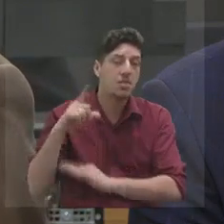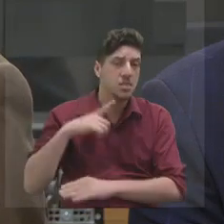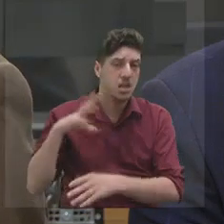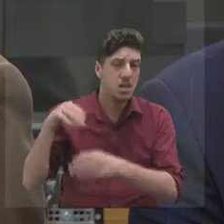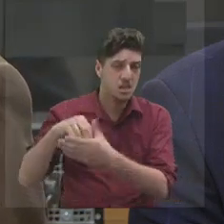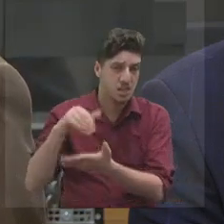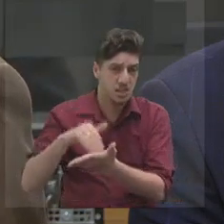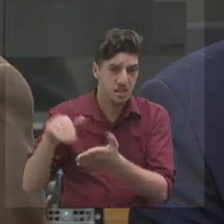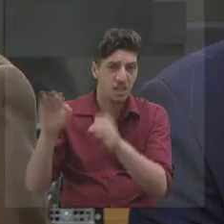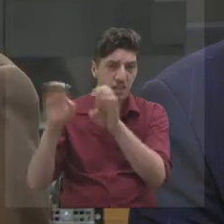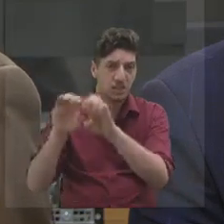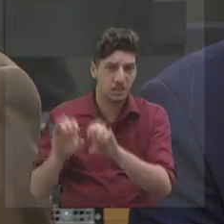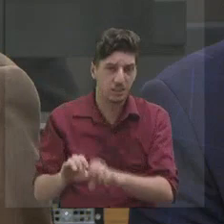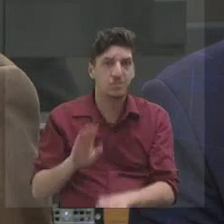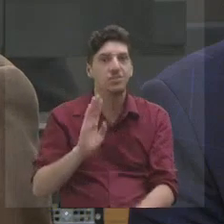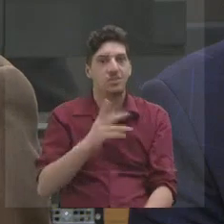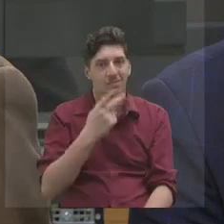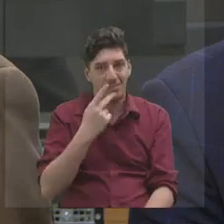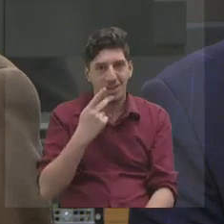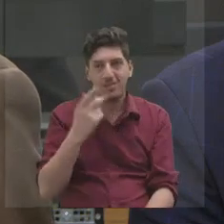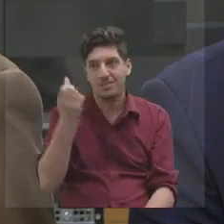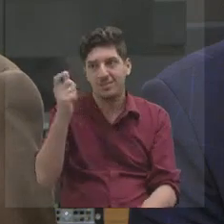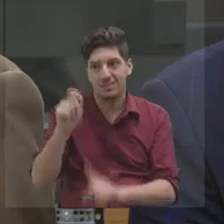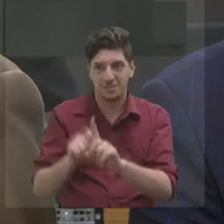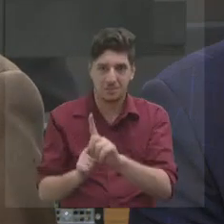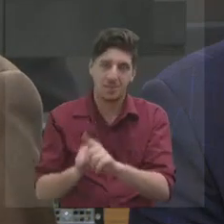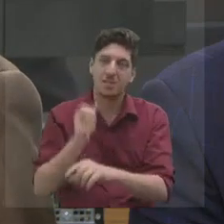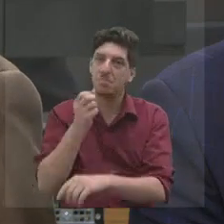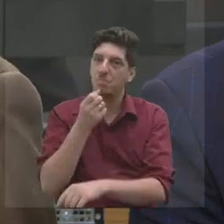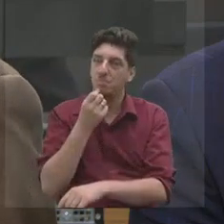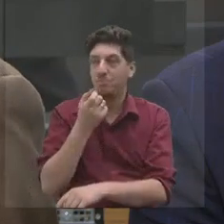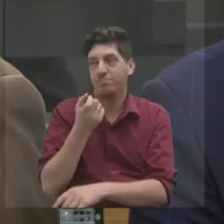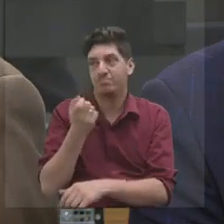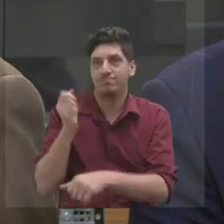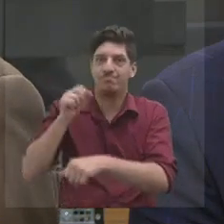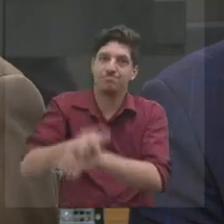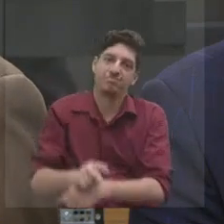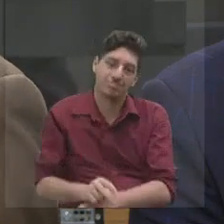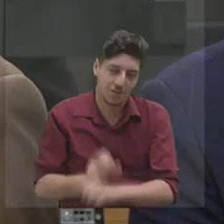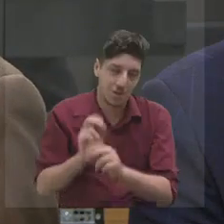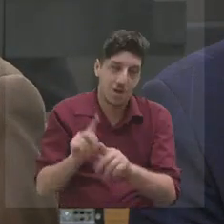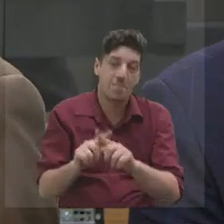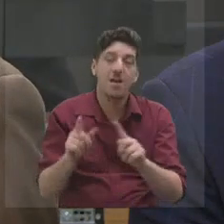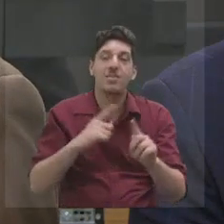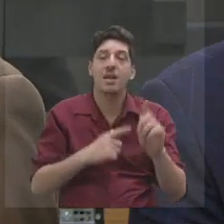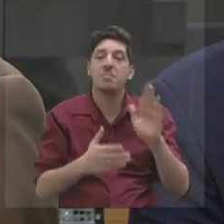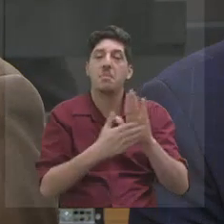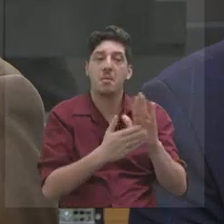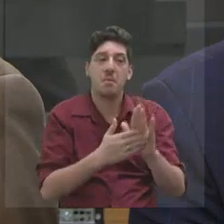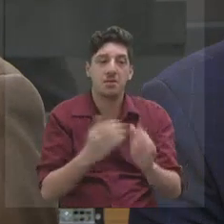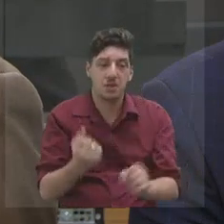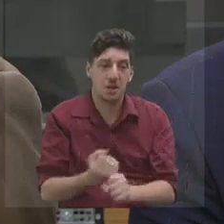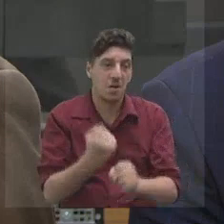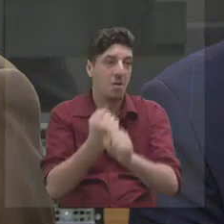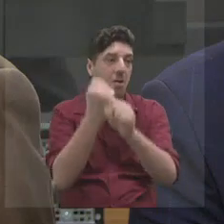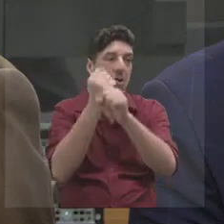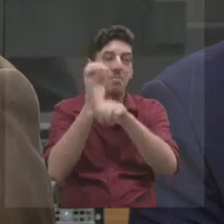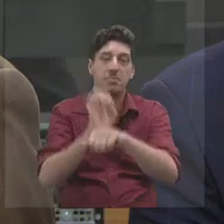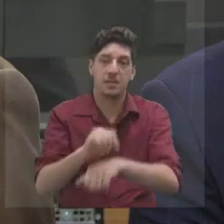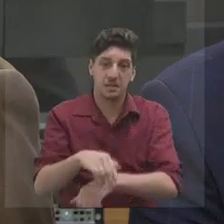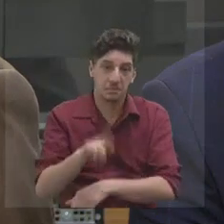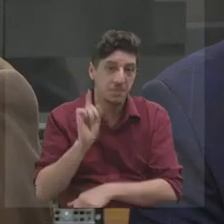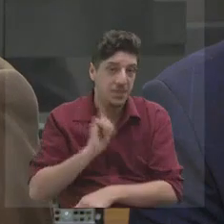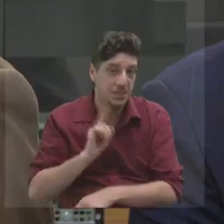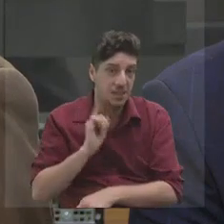infra eu sei como disser está lá menos seis meses mas existe um plano de obras para o estado de Minas Gerais considerando a infraestrutura